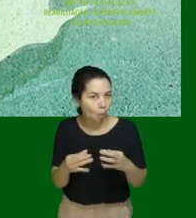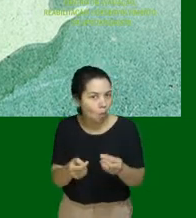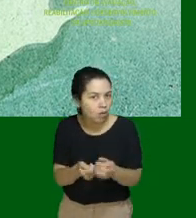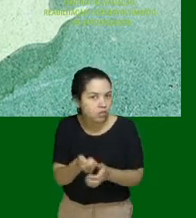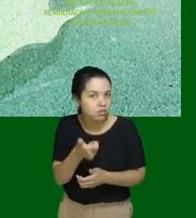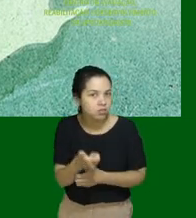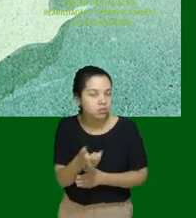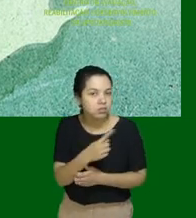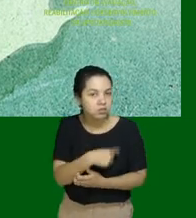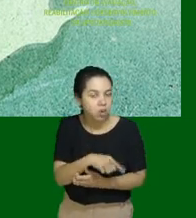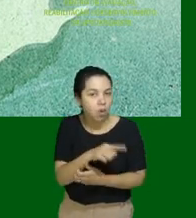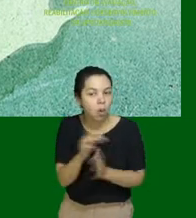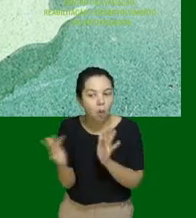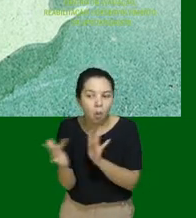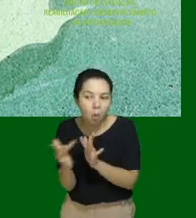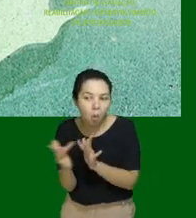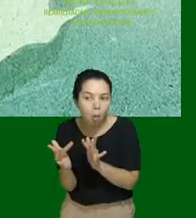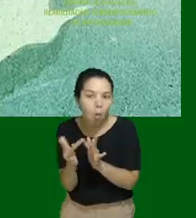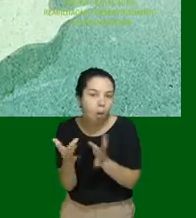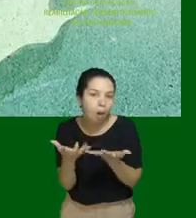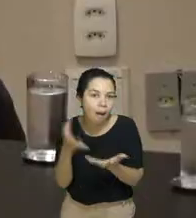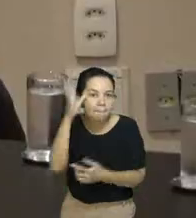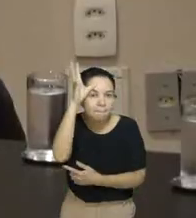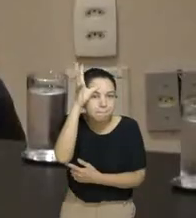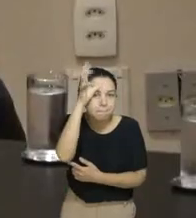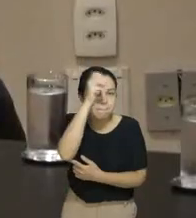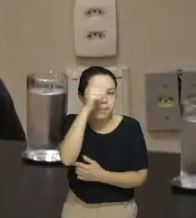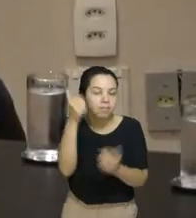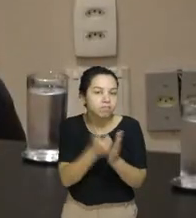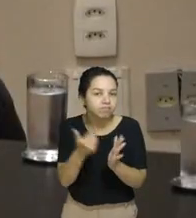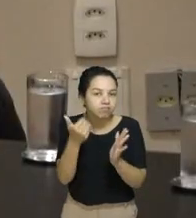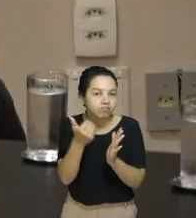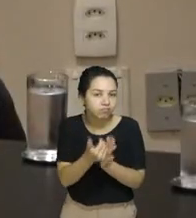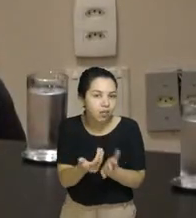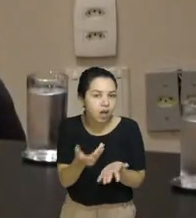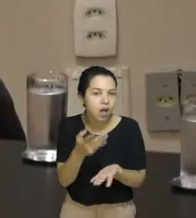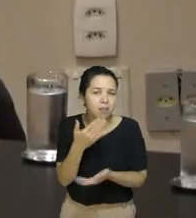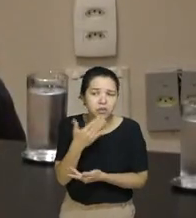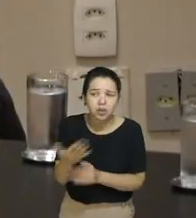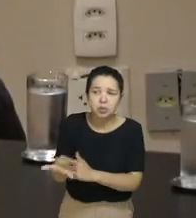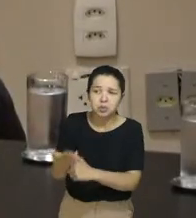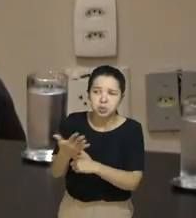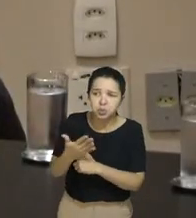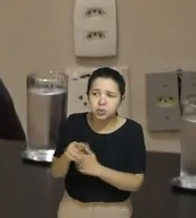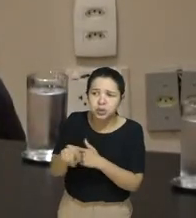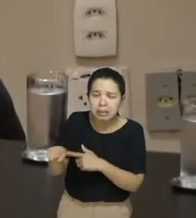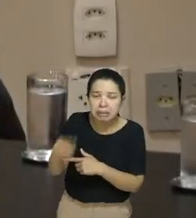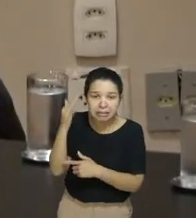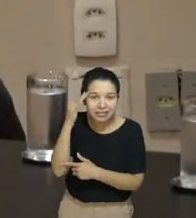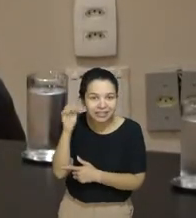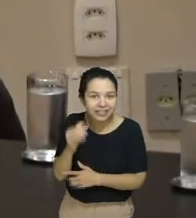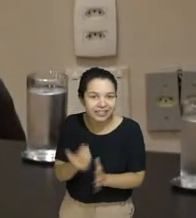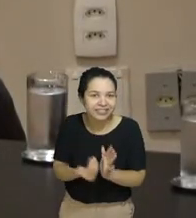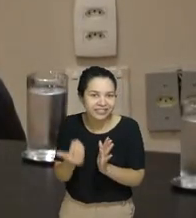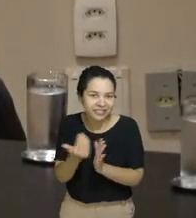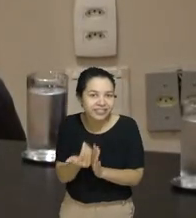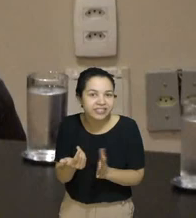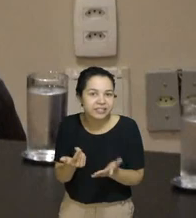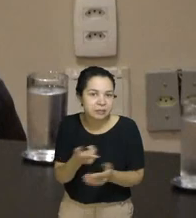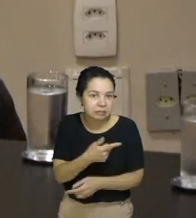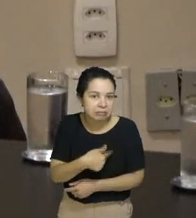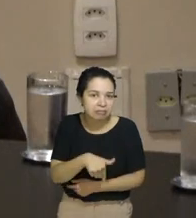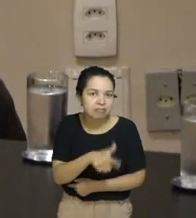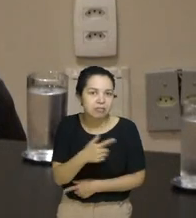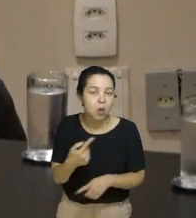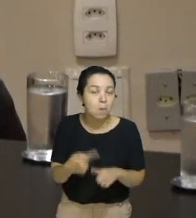é fazer contato, é tentar aprender um pouco mais, é pedir socorro para alguém que entenda um pouco mais que a gente, né? Eu acho que não